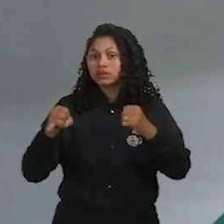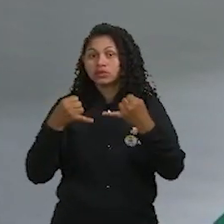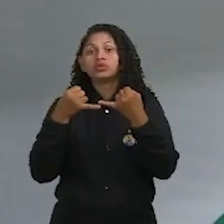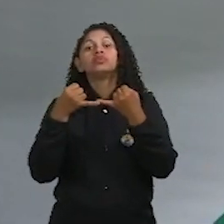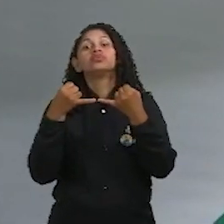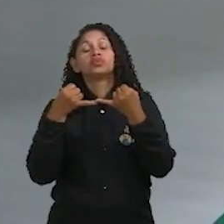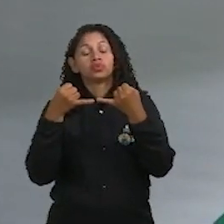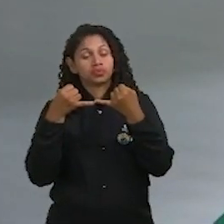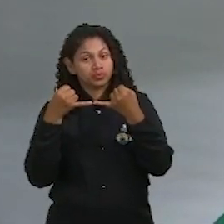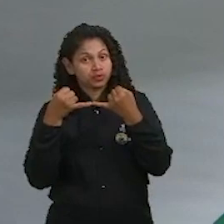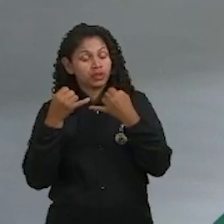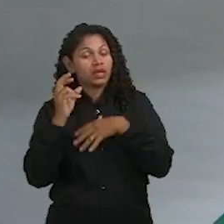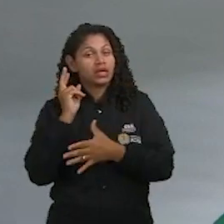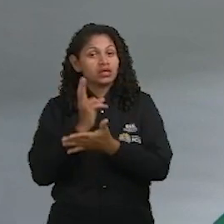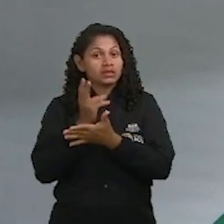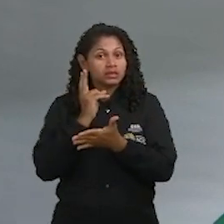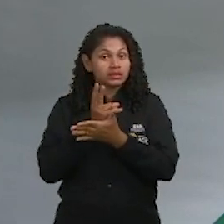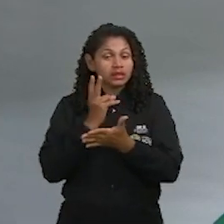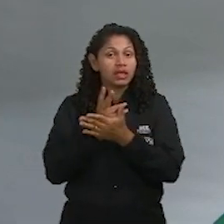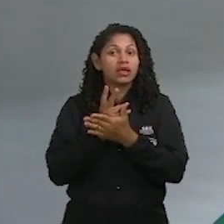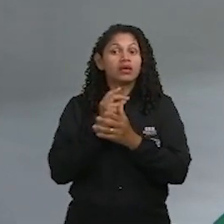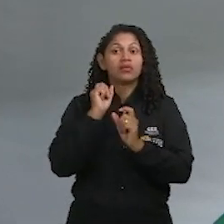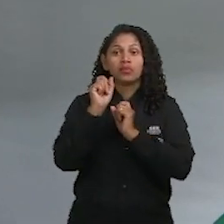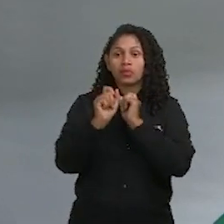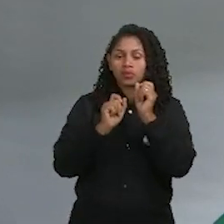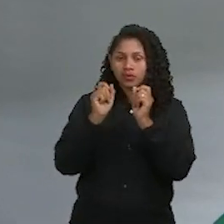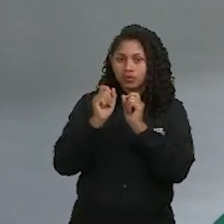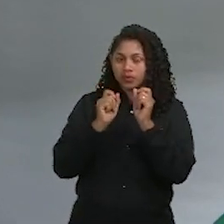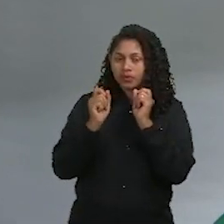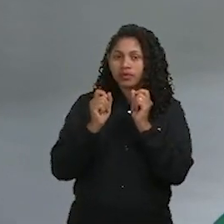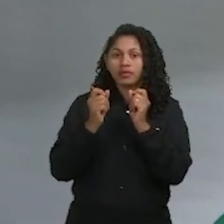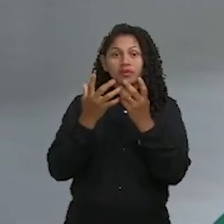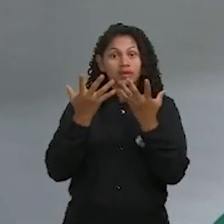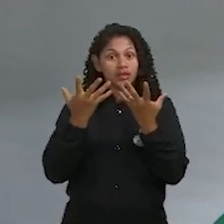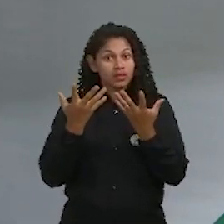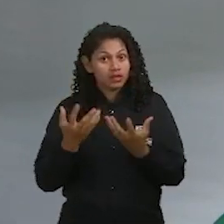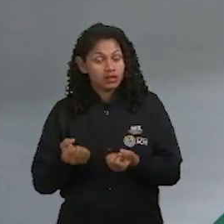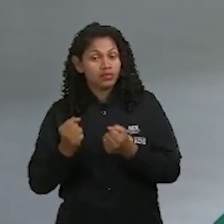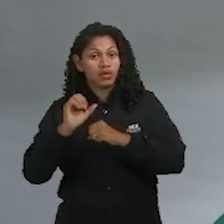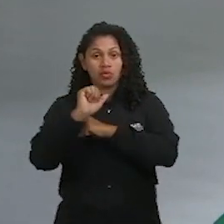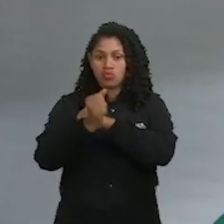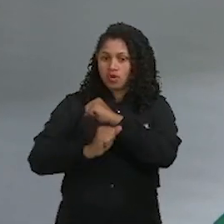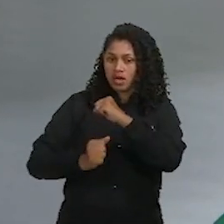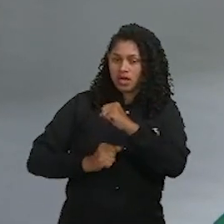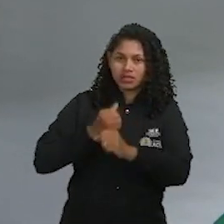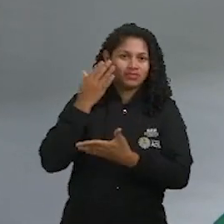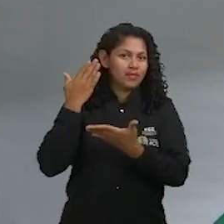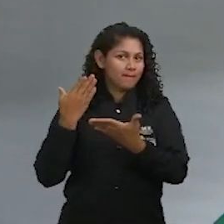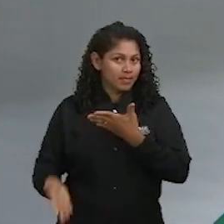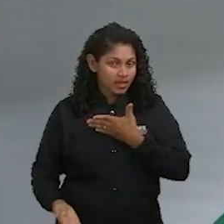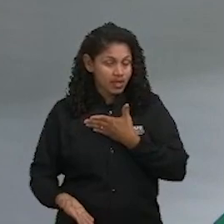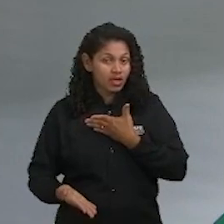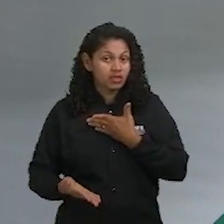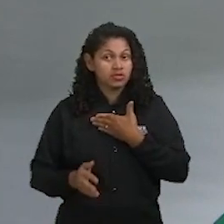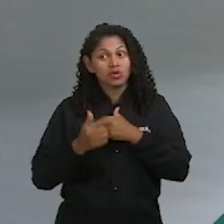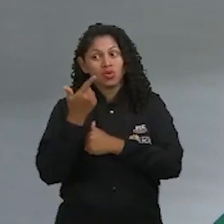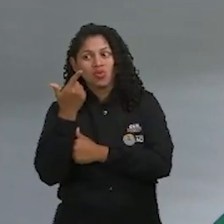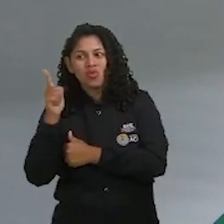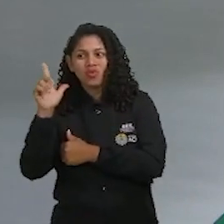composto iônico ele vai ser constituído por alguém, né? Um átomo que vai perder, enquanto um átomo que